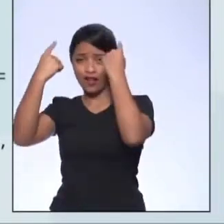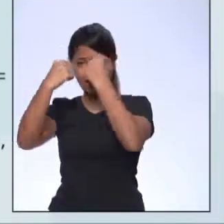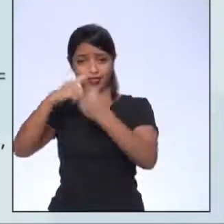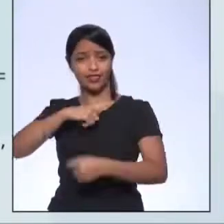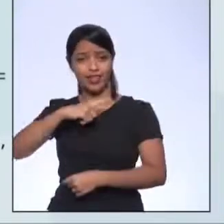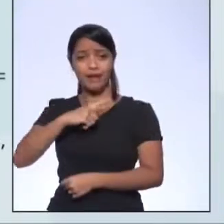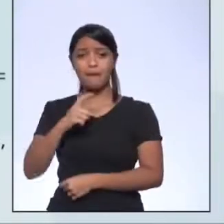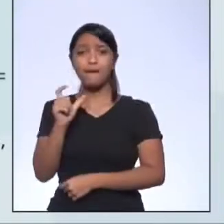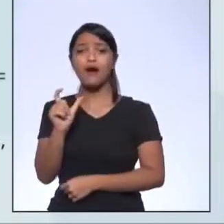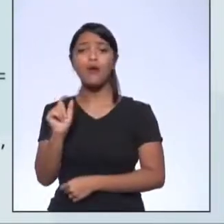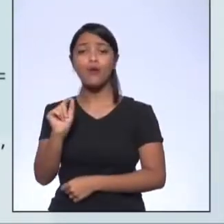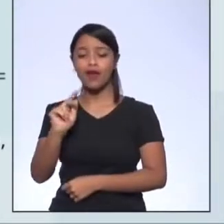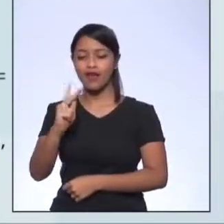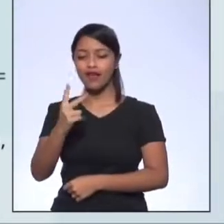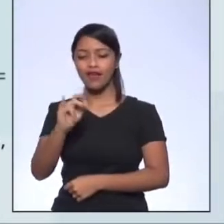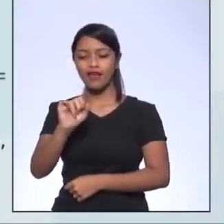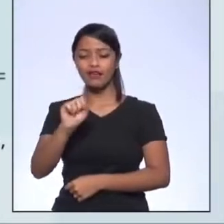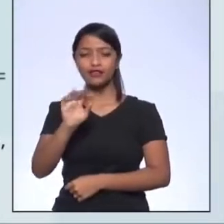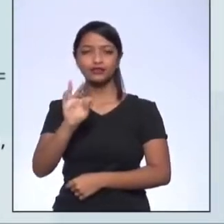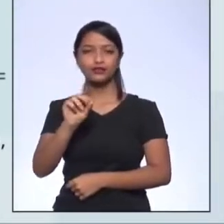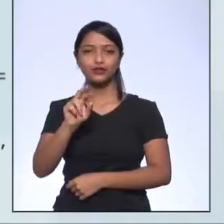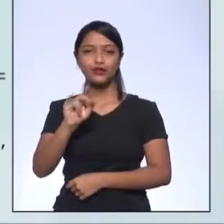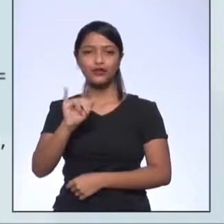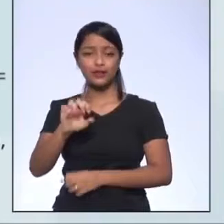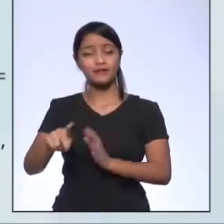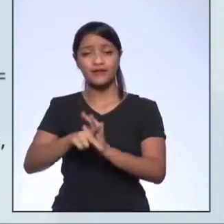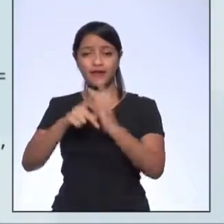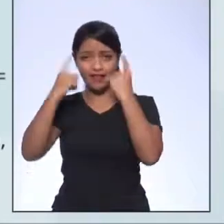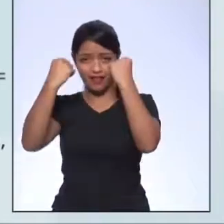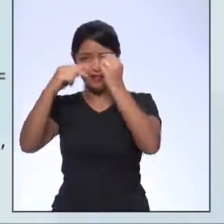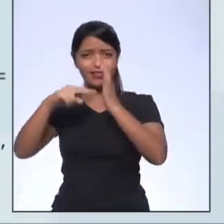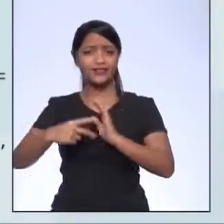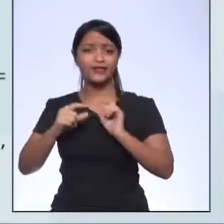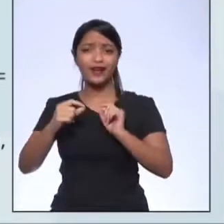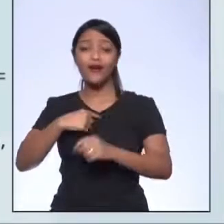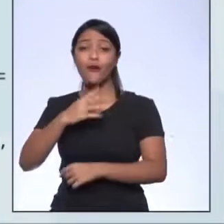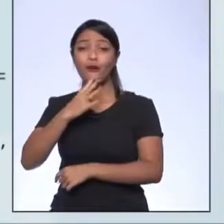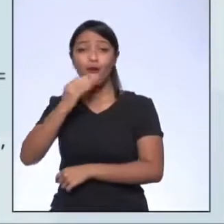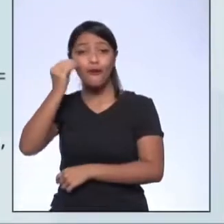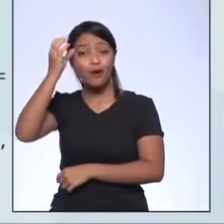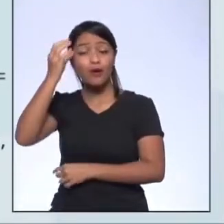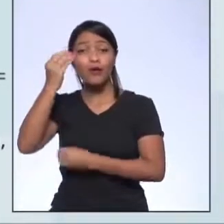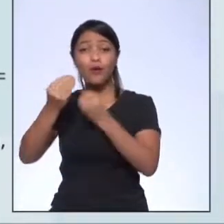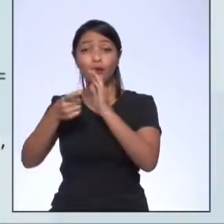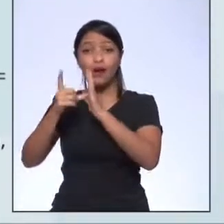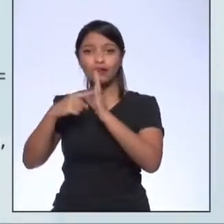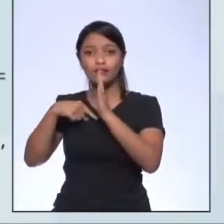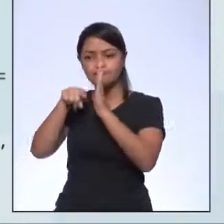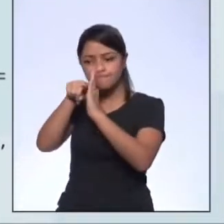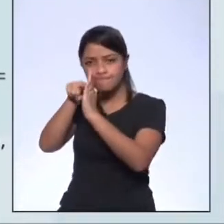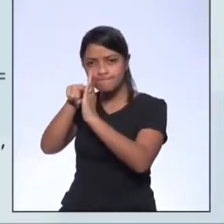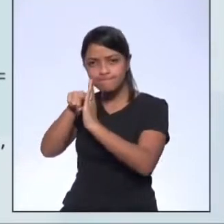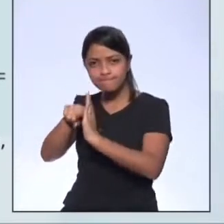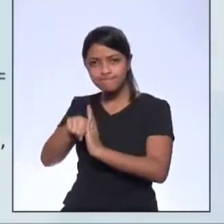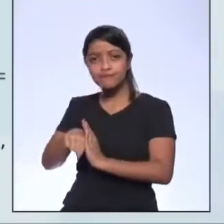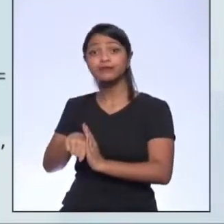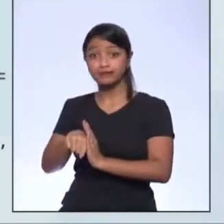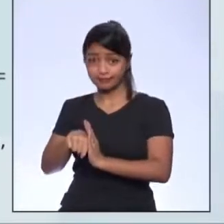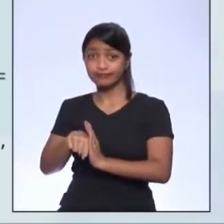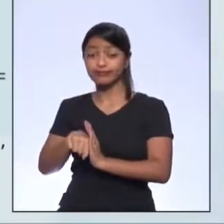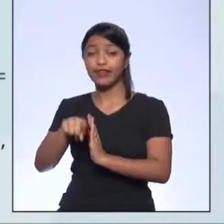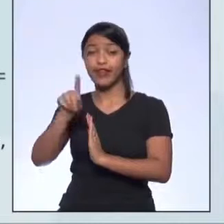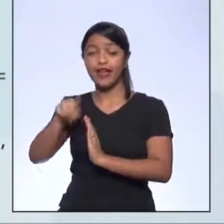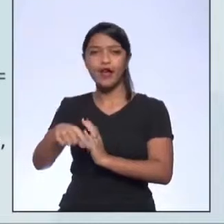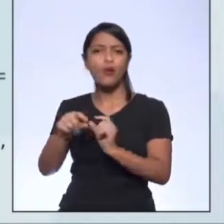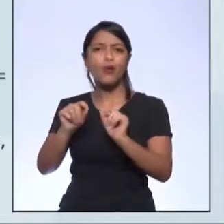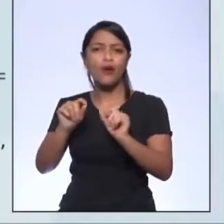que significa conhecimento através da investigação. É uma ciência que investiga o